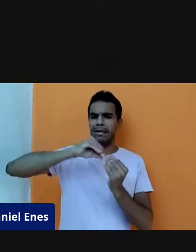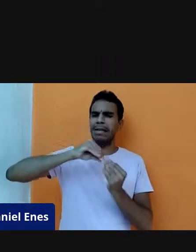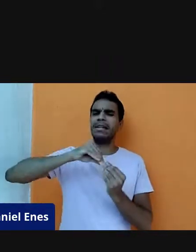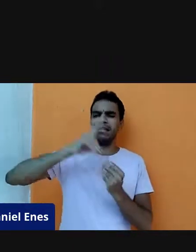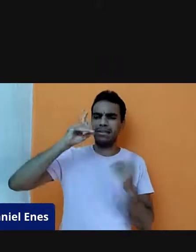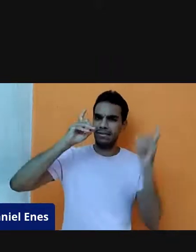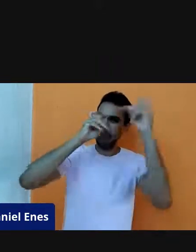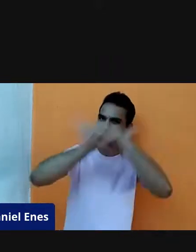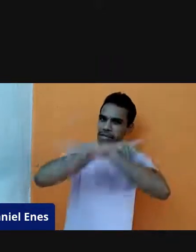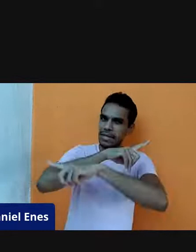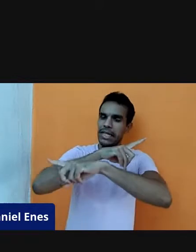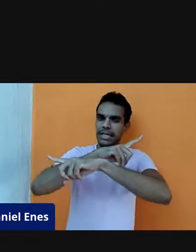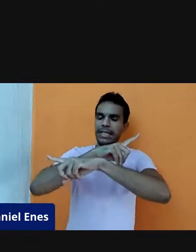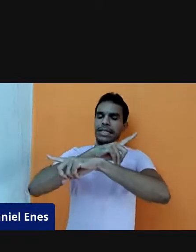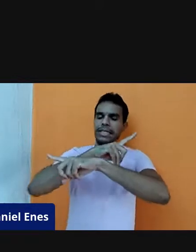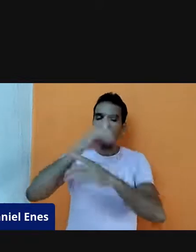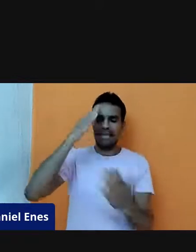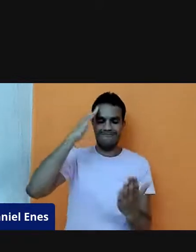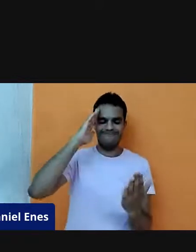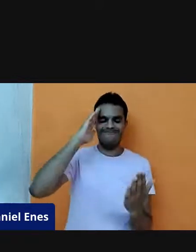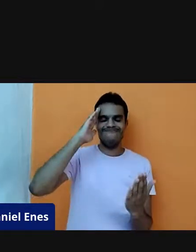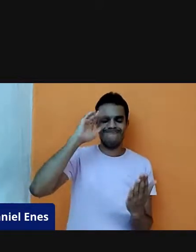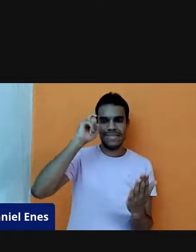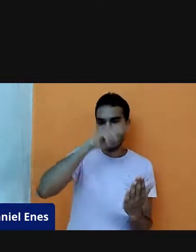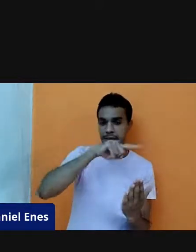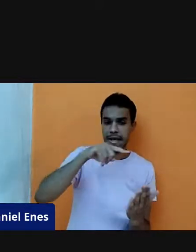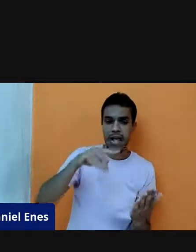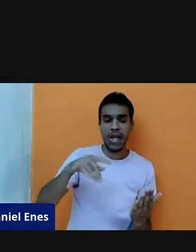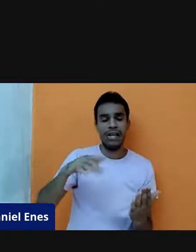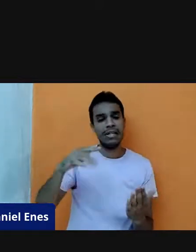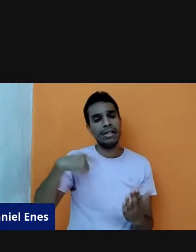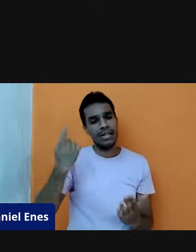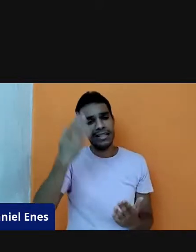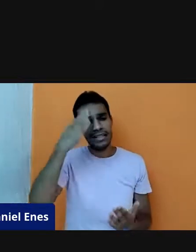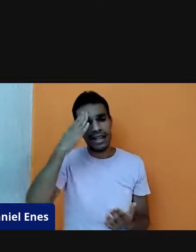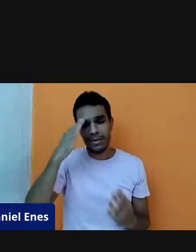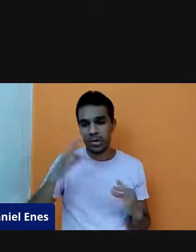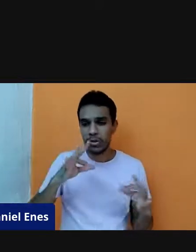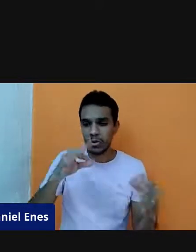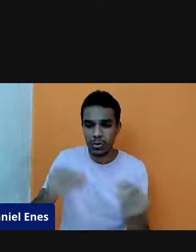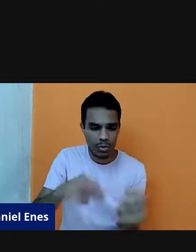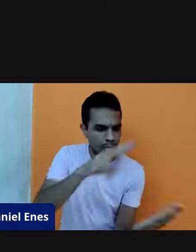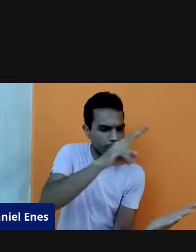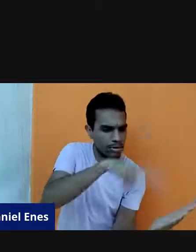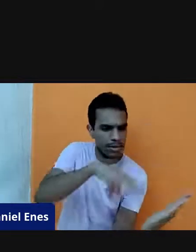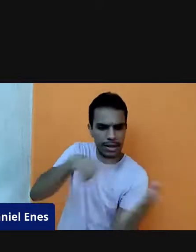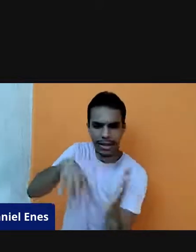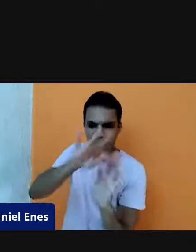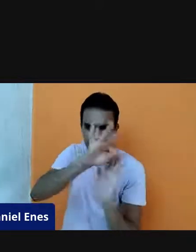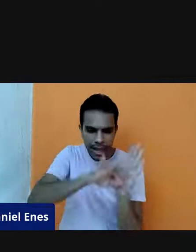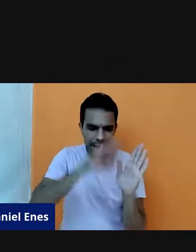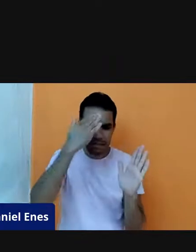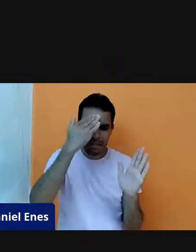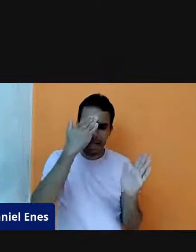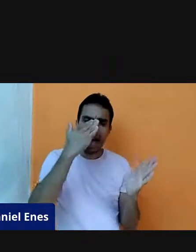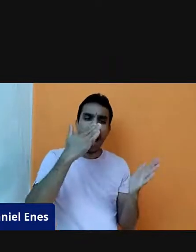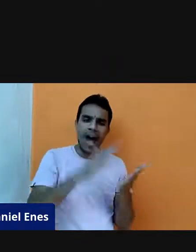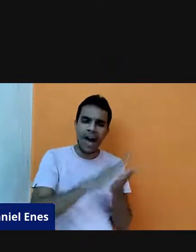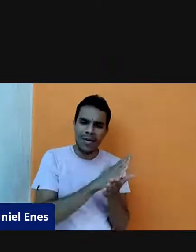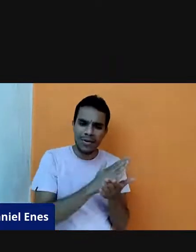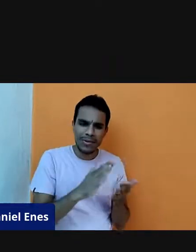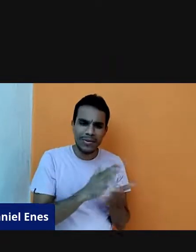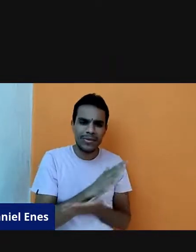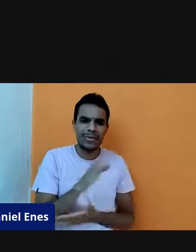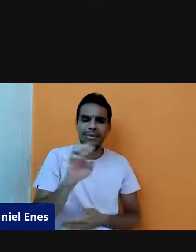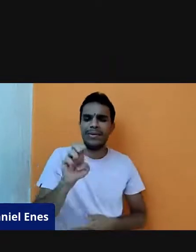gente sabe que nem todo mundo consegue compreender todos os textos da Clarice, alguns são bastante herméticos,